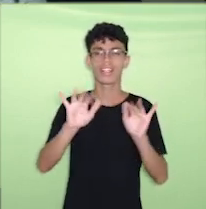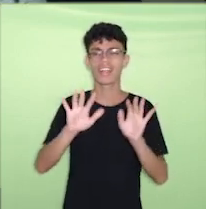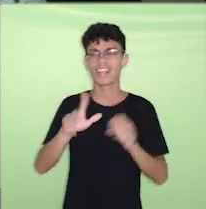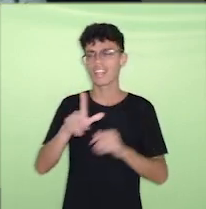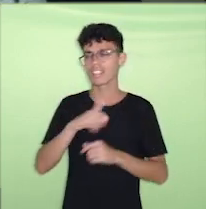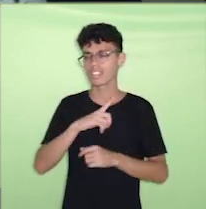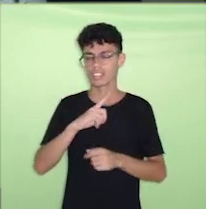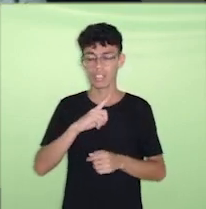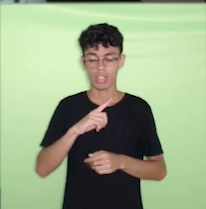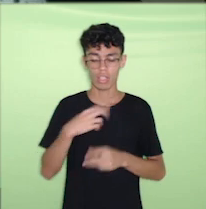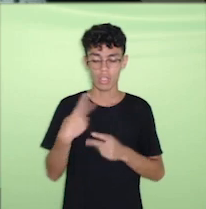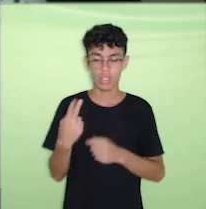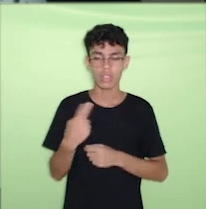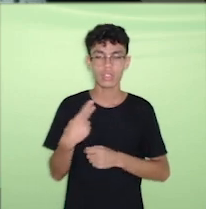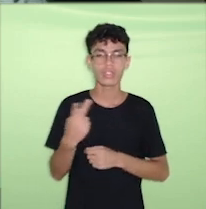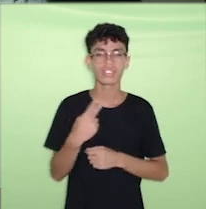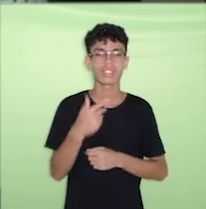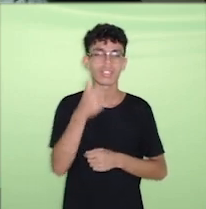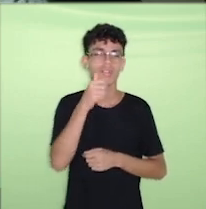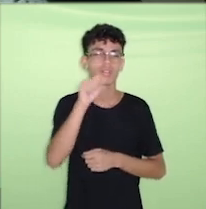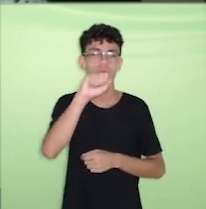Tínhamos coisas iguais.